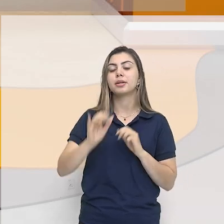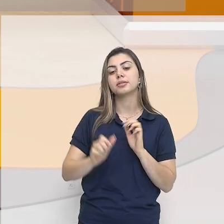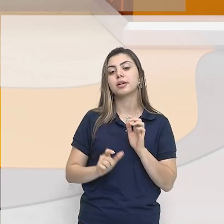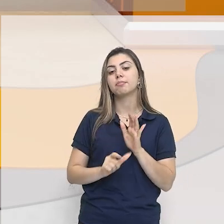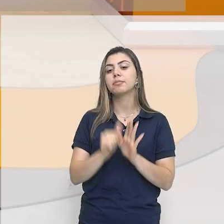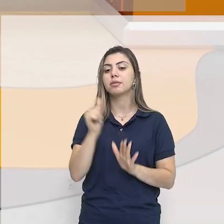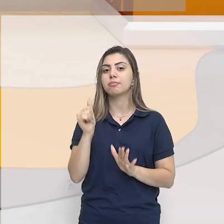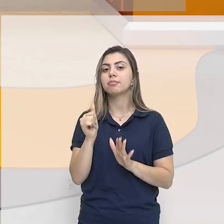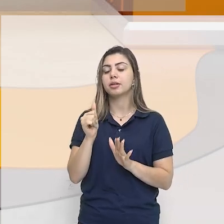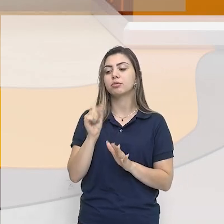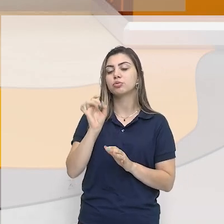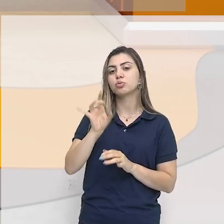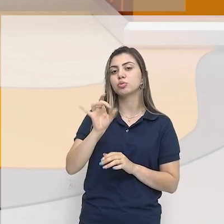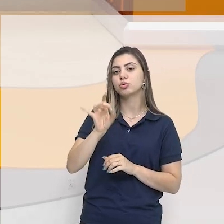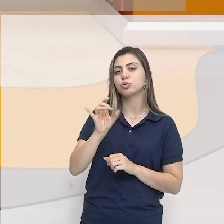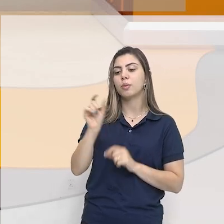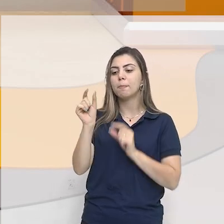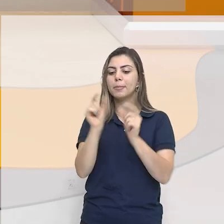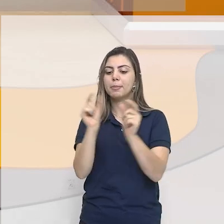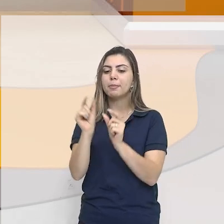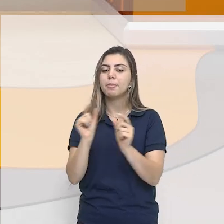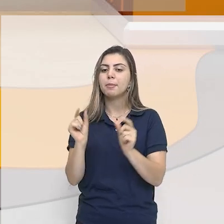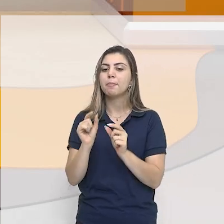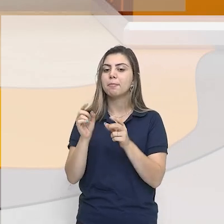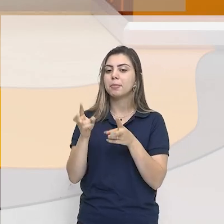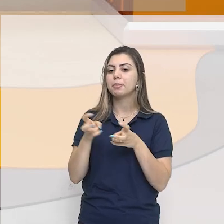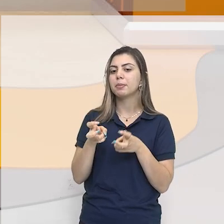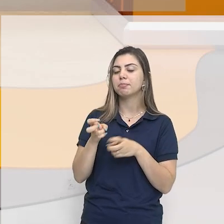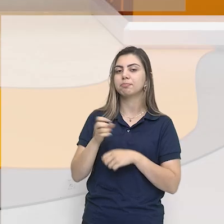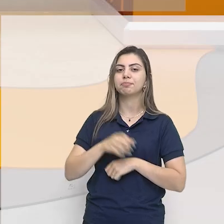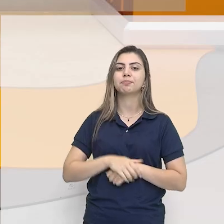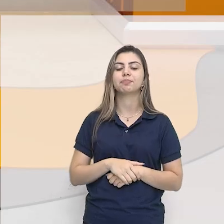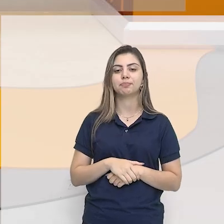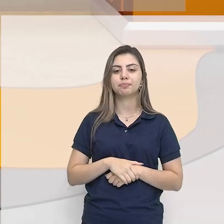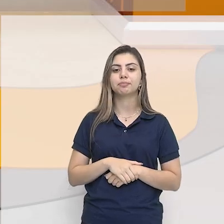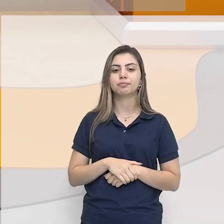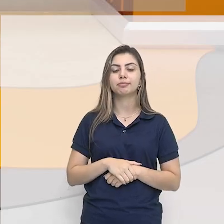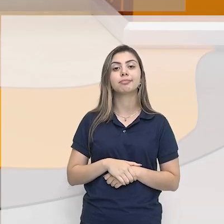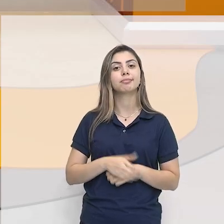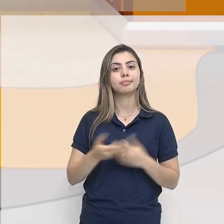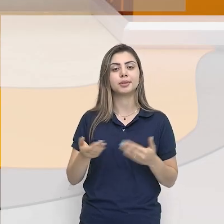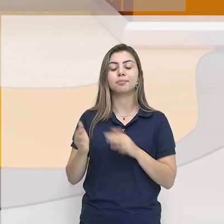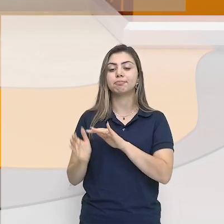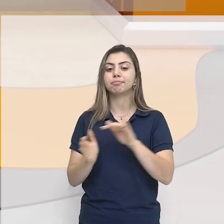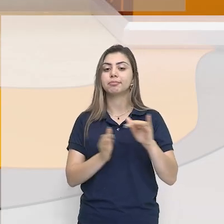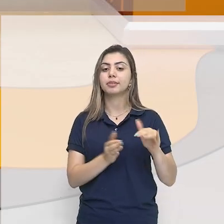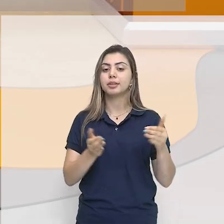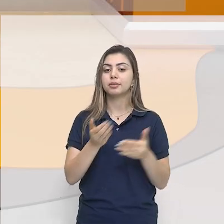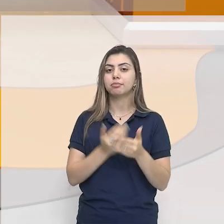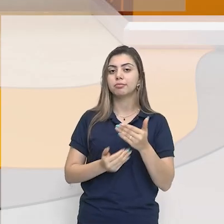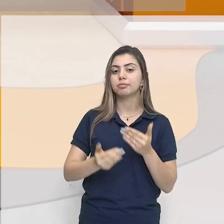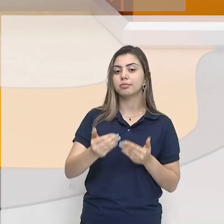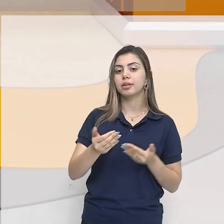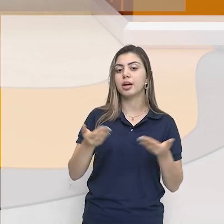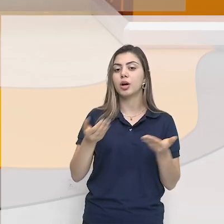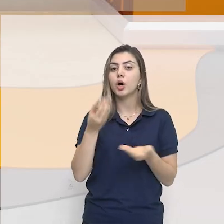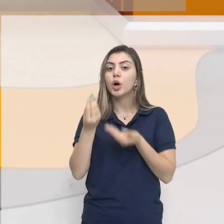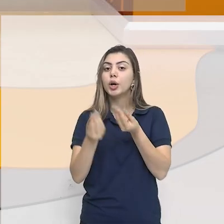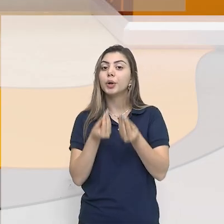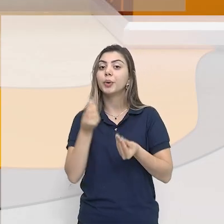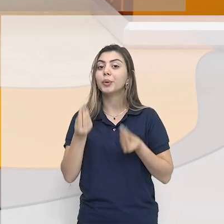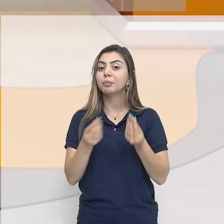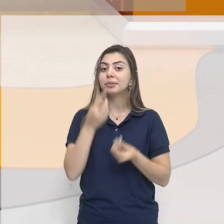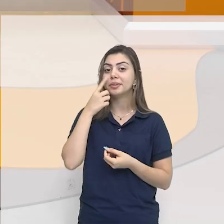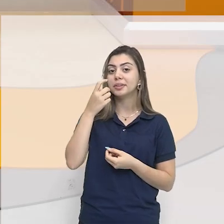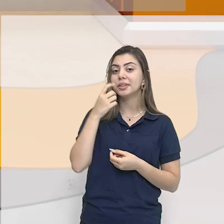encontrado é exatamente esses pequenos fósseis que vocês veem, então, aqui ao meu lado. E continuando então a falar sobre essa trajetória